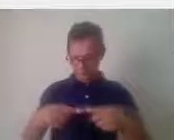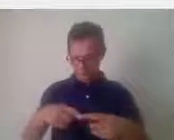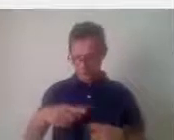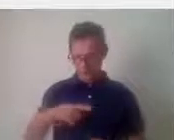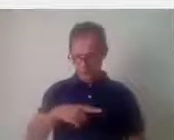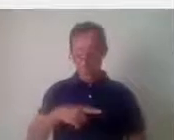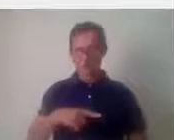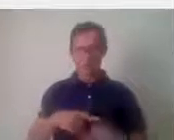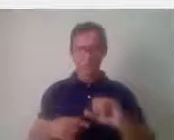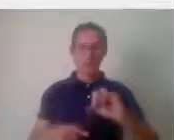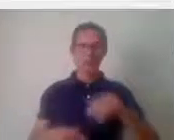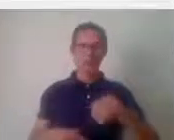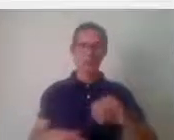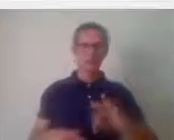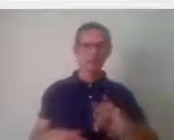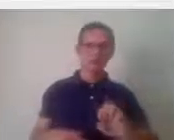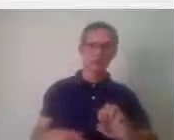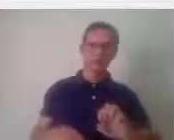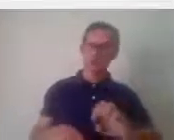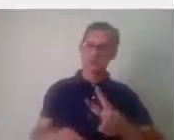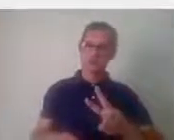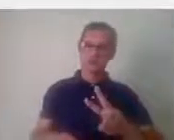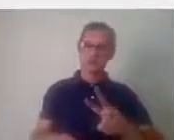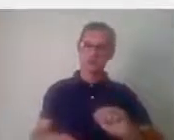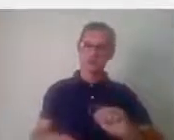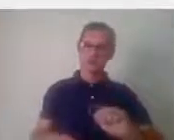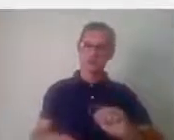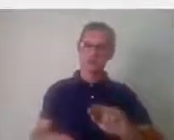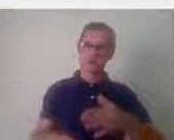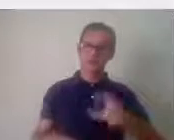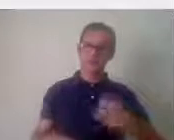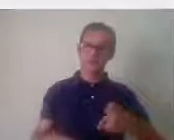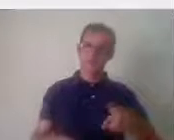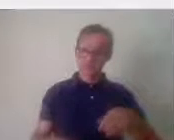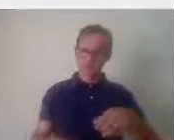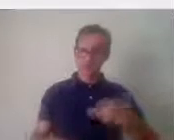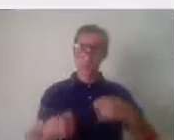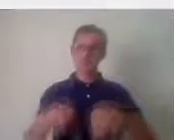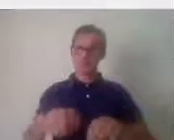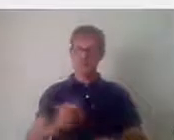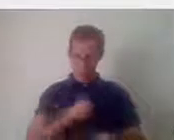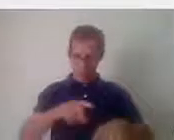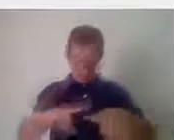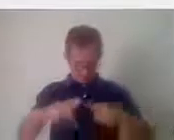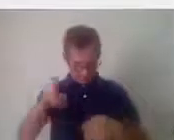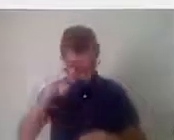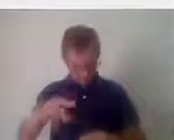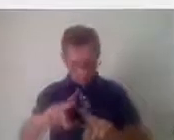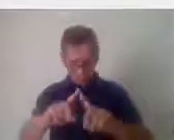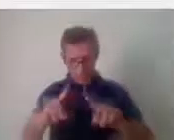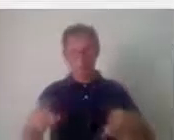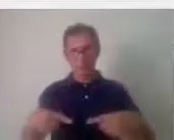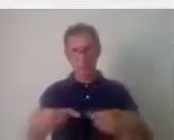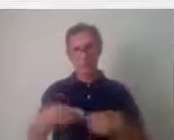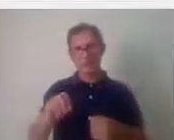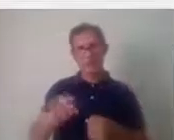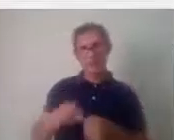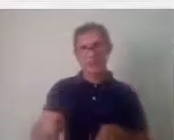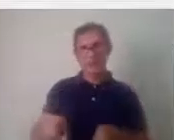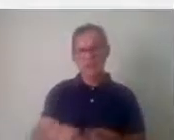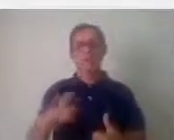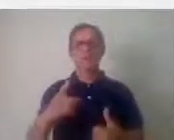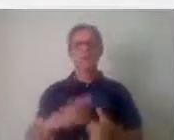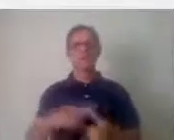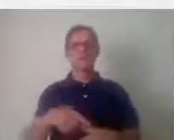seus limites de variação de x e y, dependendo de números. Lembre-se, quando é retângulo, você pode fazer tanto